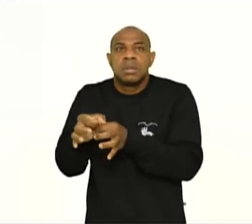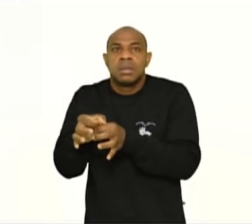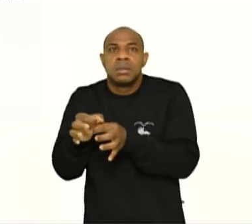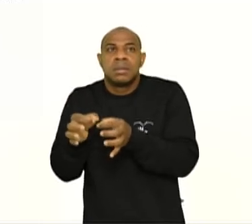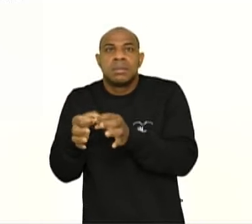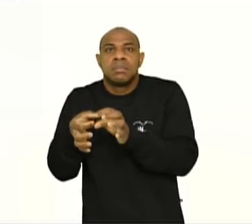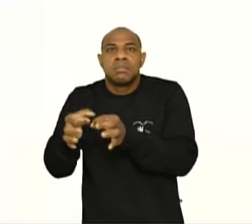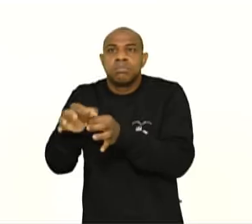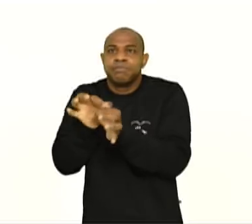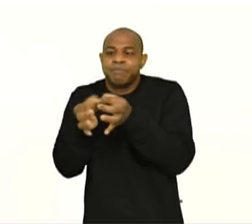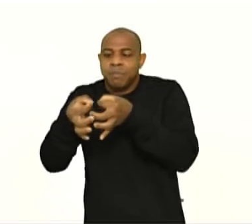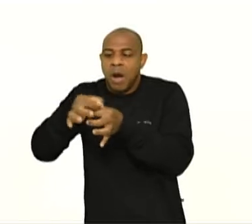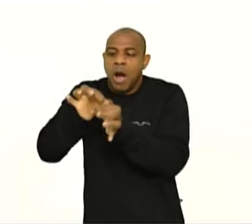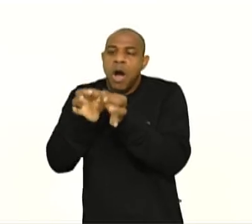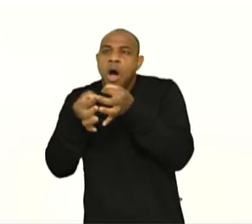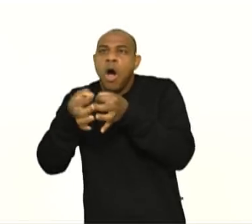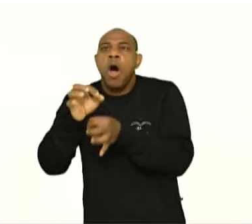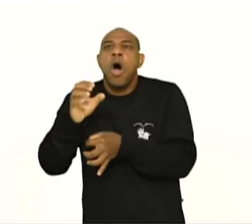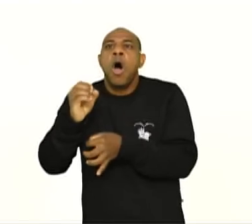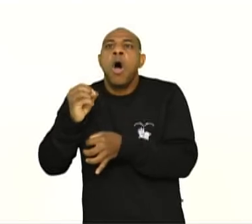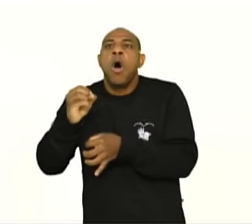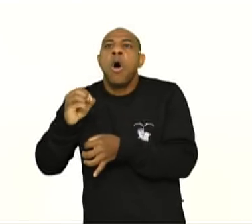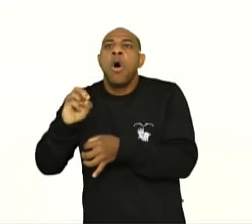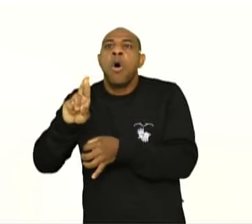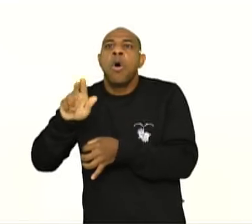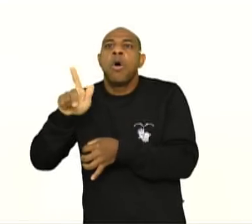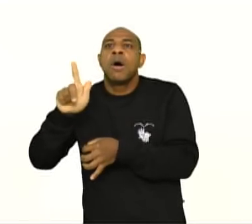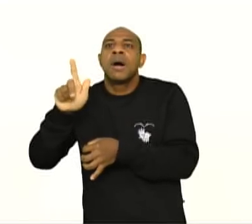gente comentou, que vocês também já estudaram. Muito bem.